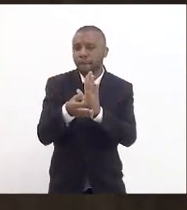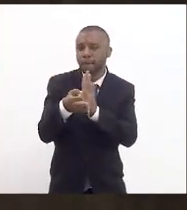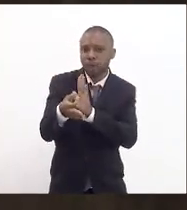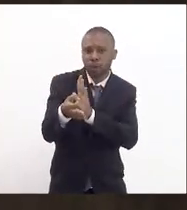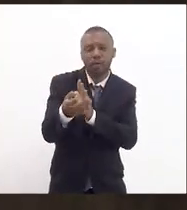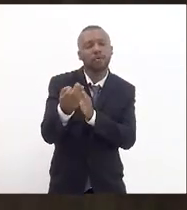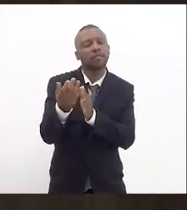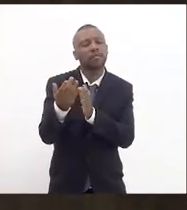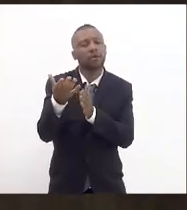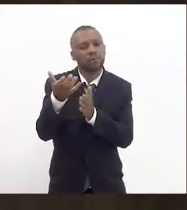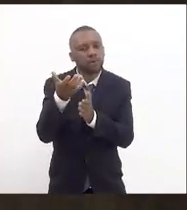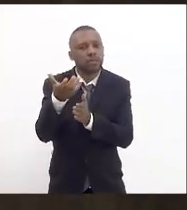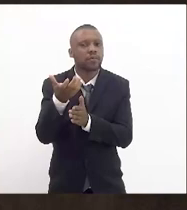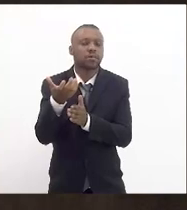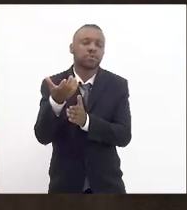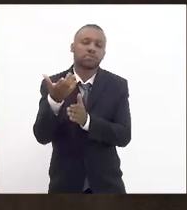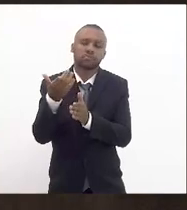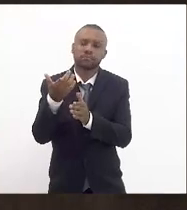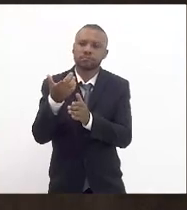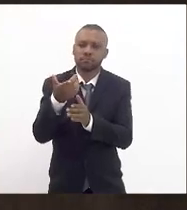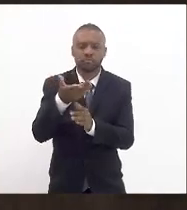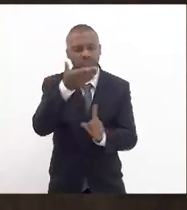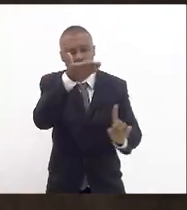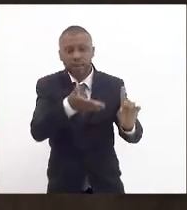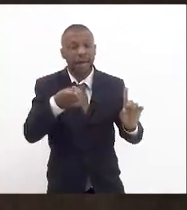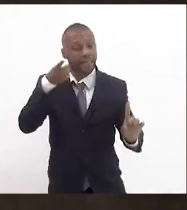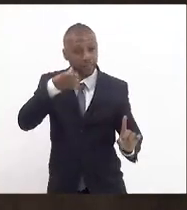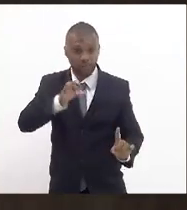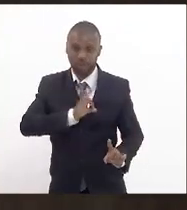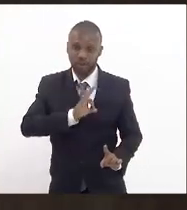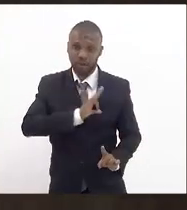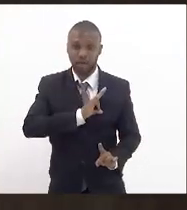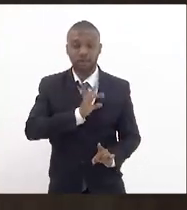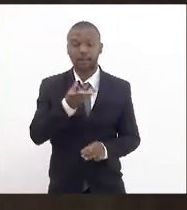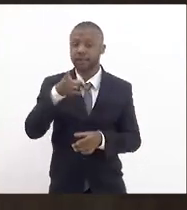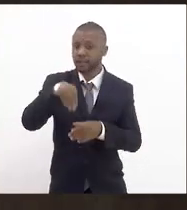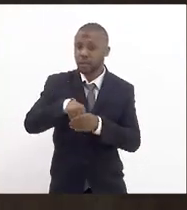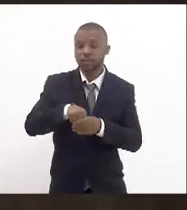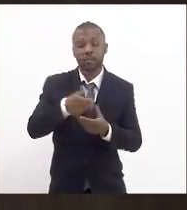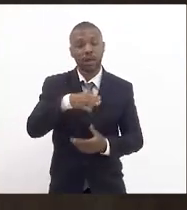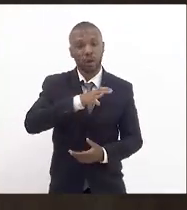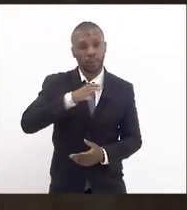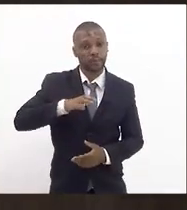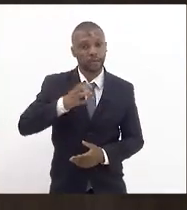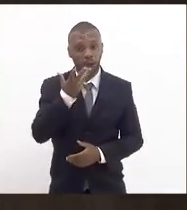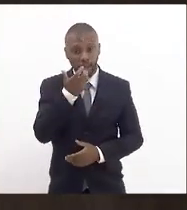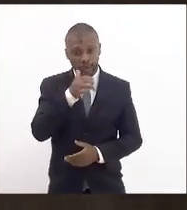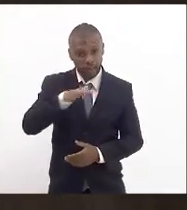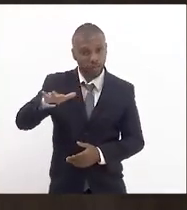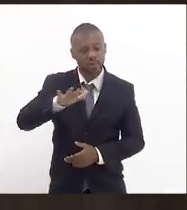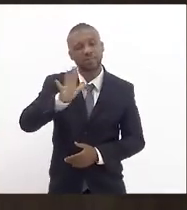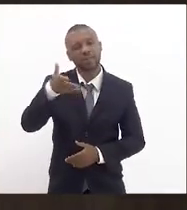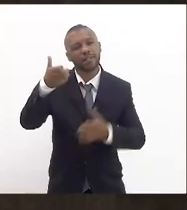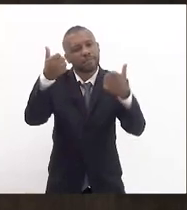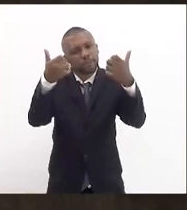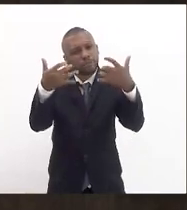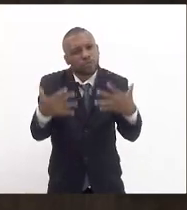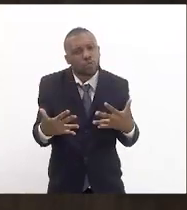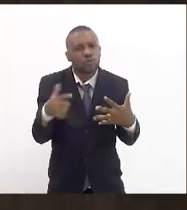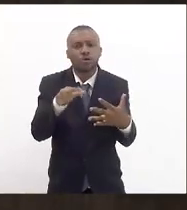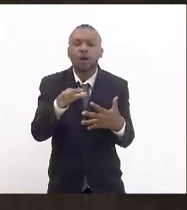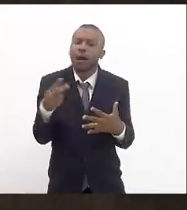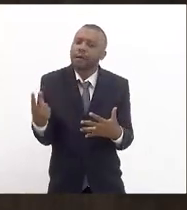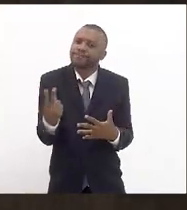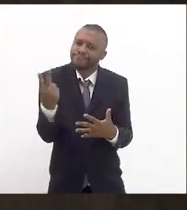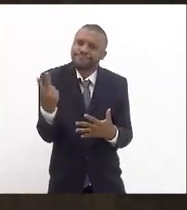Vossa Excelência, pela Comissão da Criança, já fiz uma pequena explanação do valor agregado a